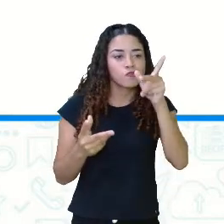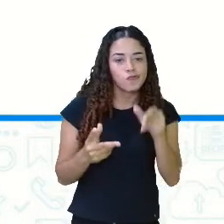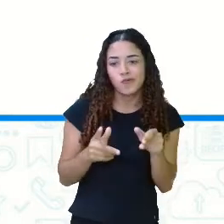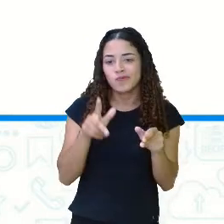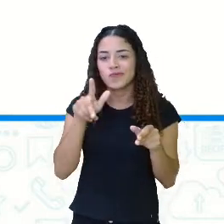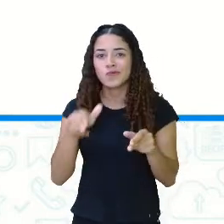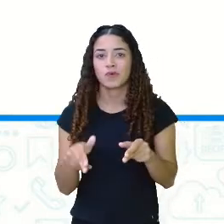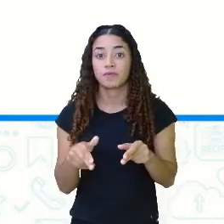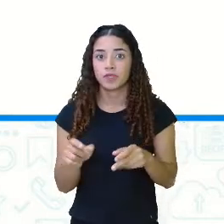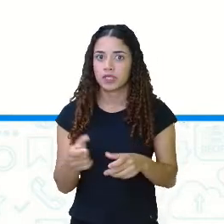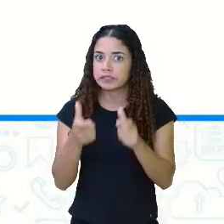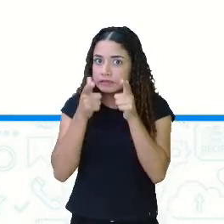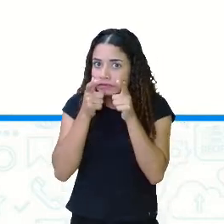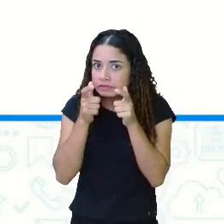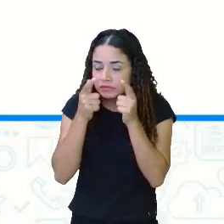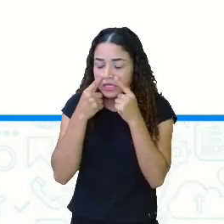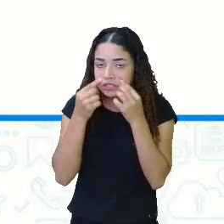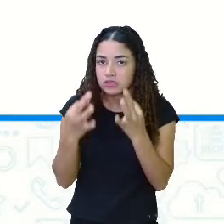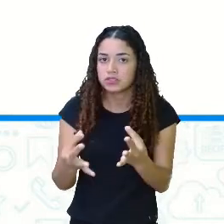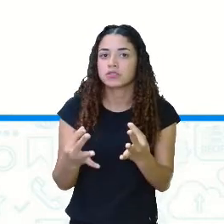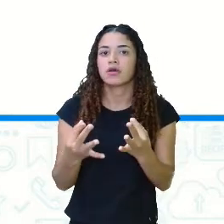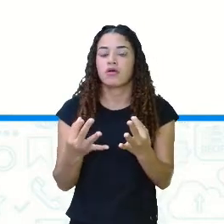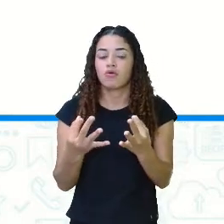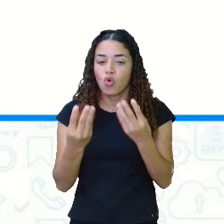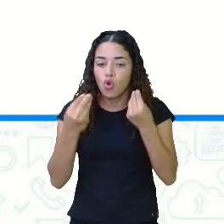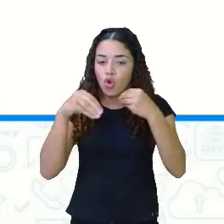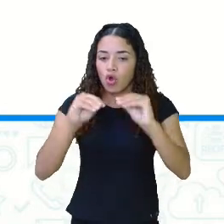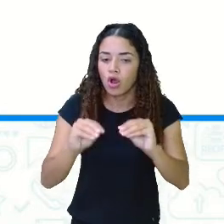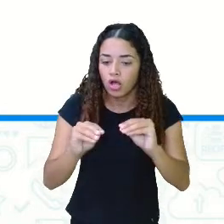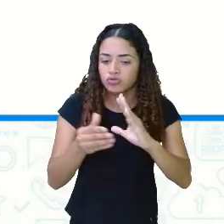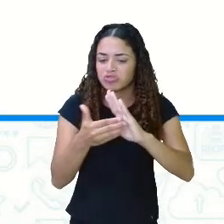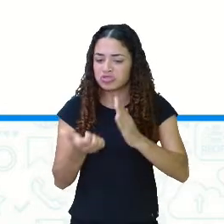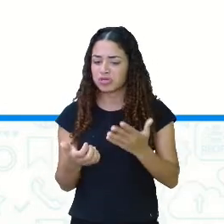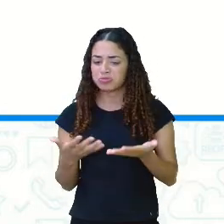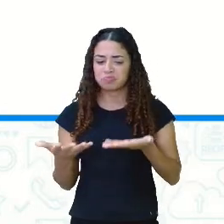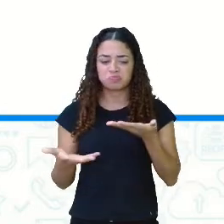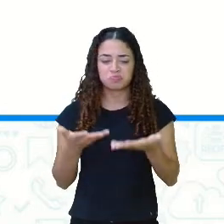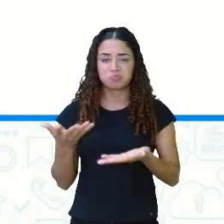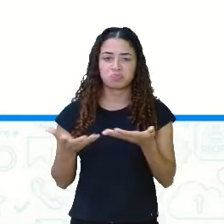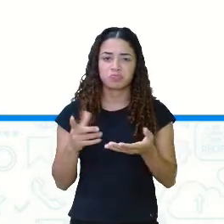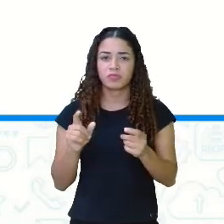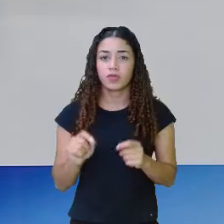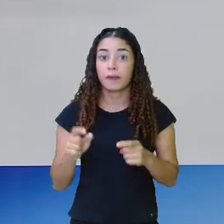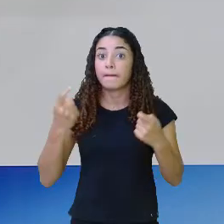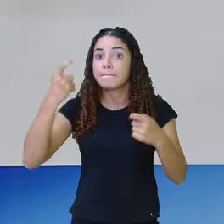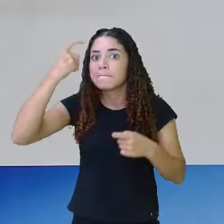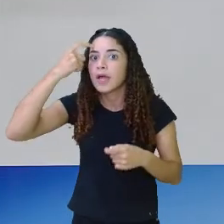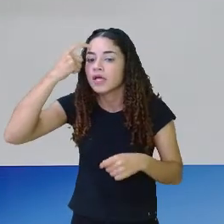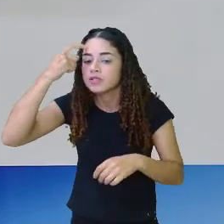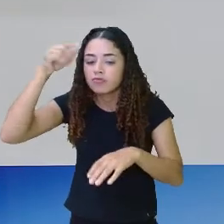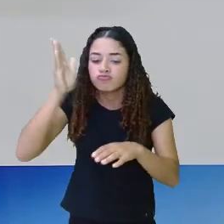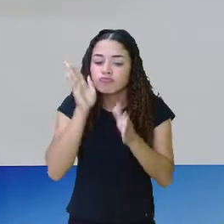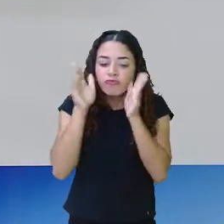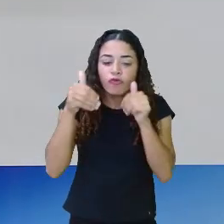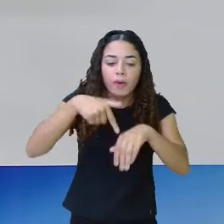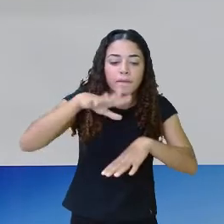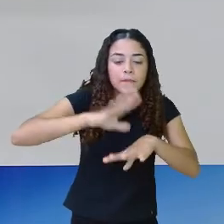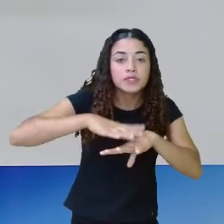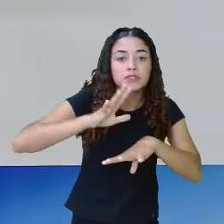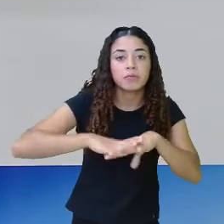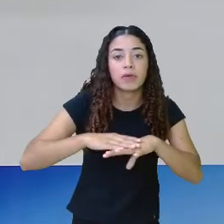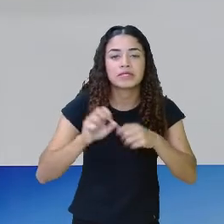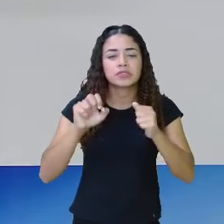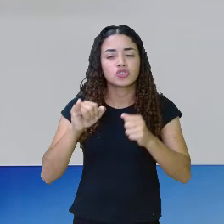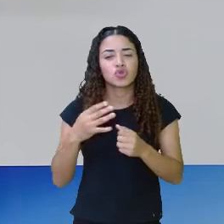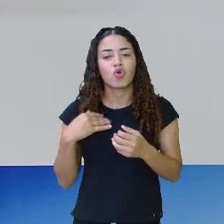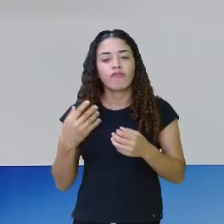nesse adicionar e retirar. Pensa comigo, pensa matematicamente comigo. Se eu falo em